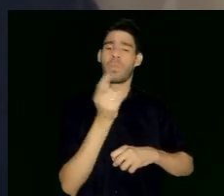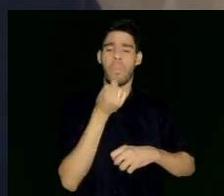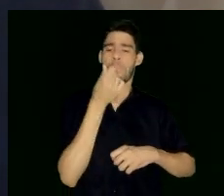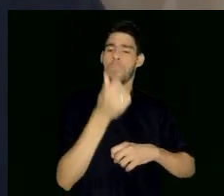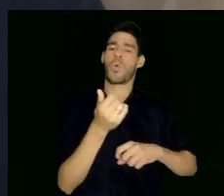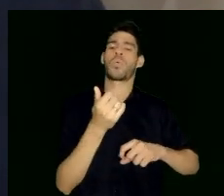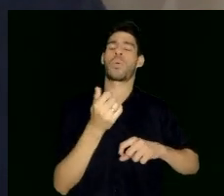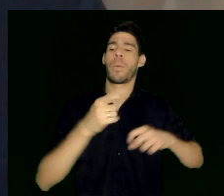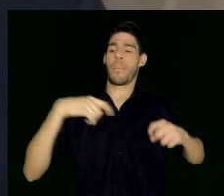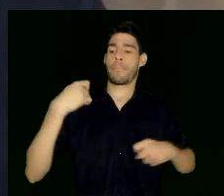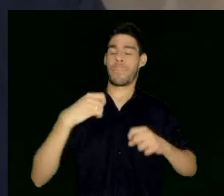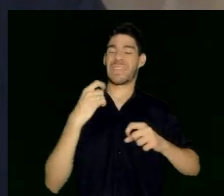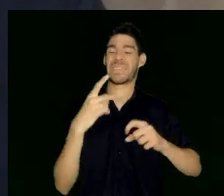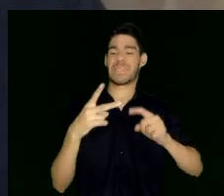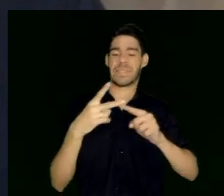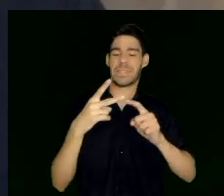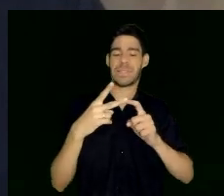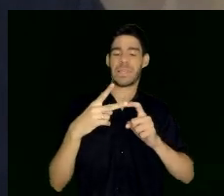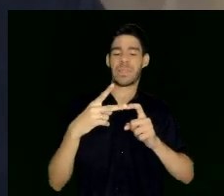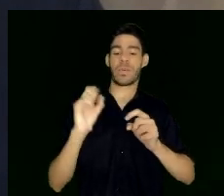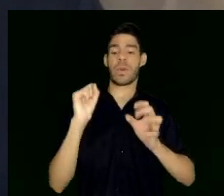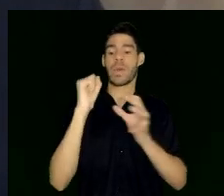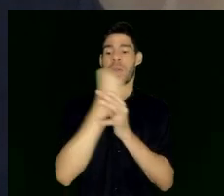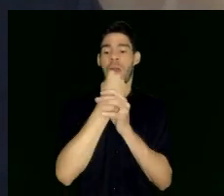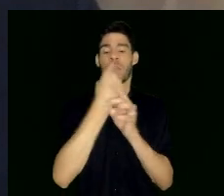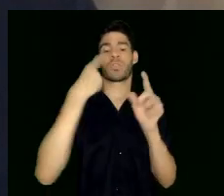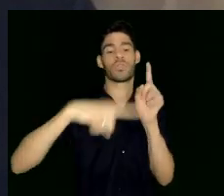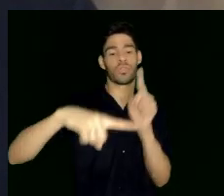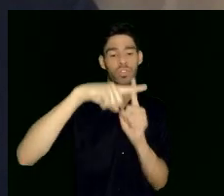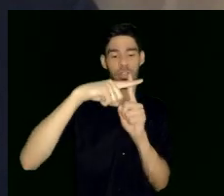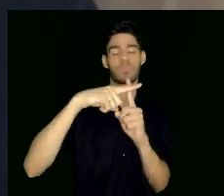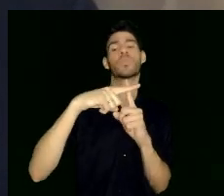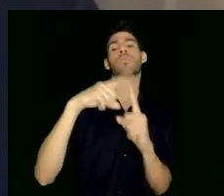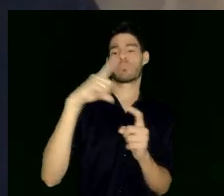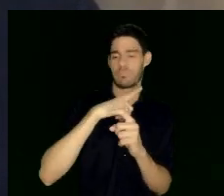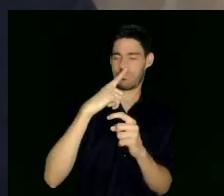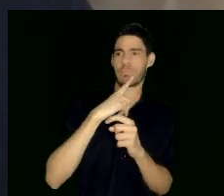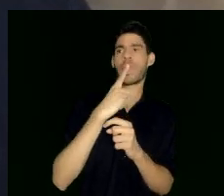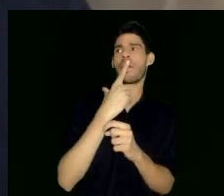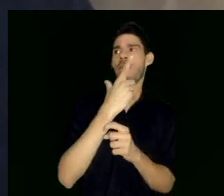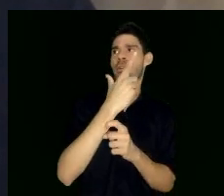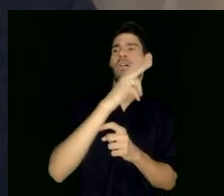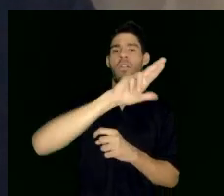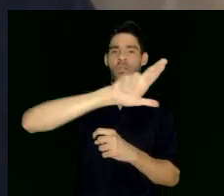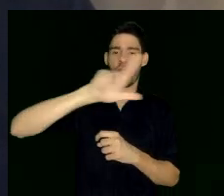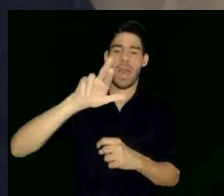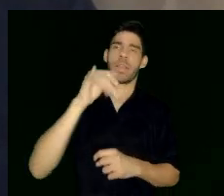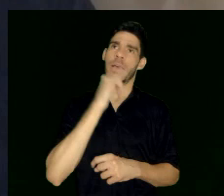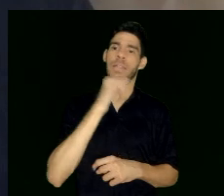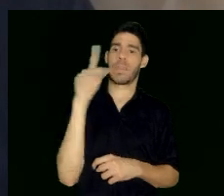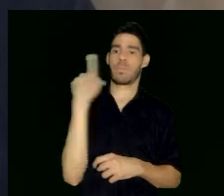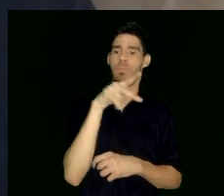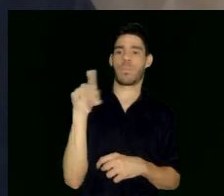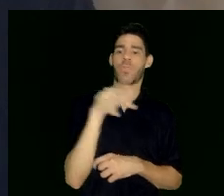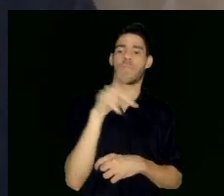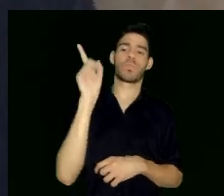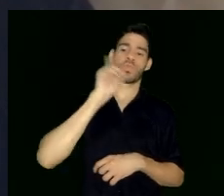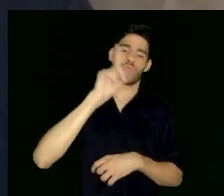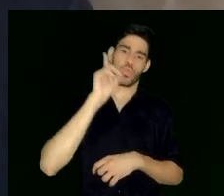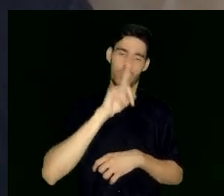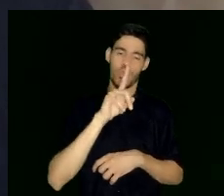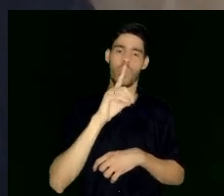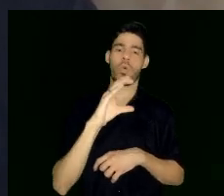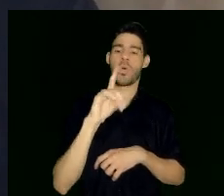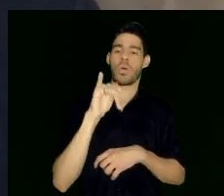tanto, que precisa haver um garantismo positivo. E se reporta, dentre vários doutrinadores, ao próprio professor Klaus